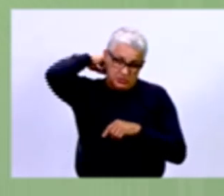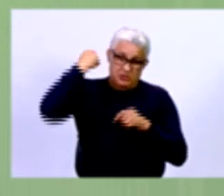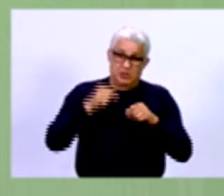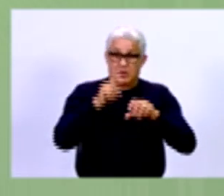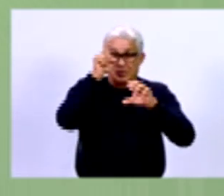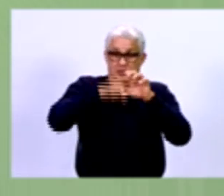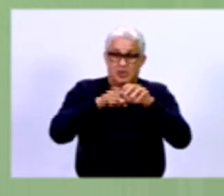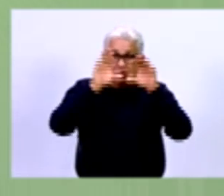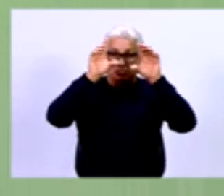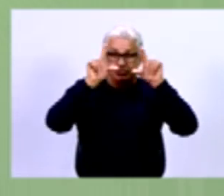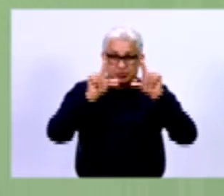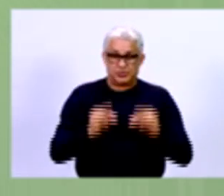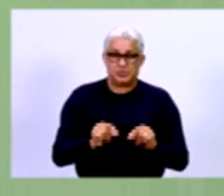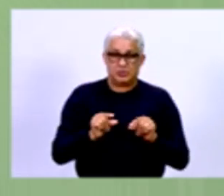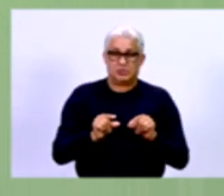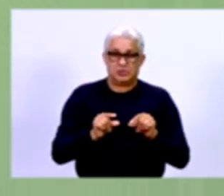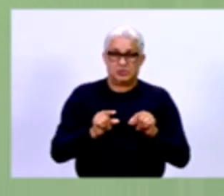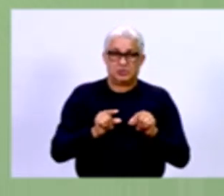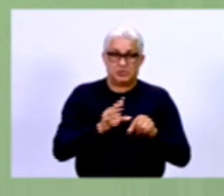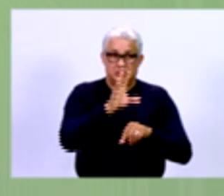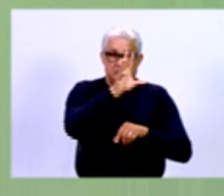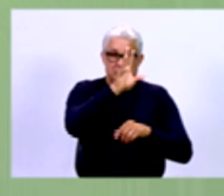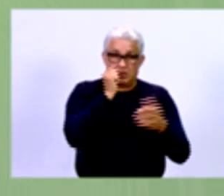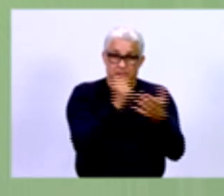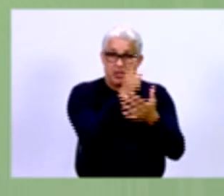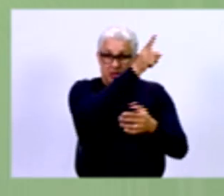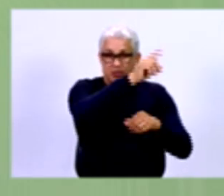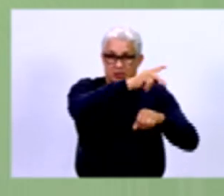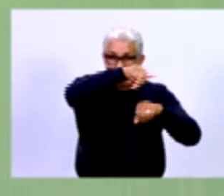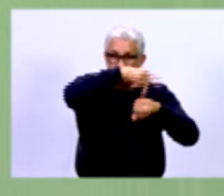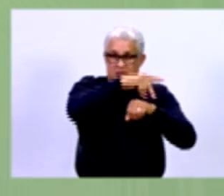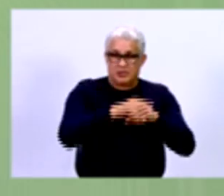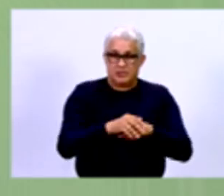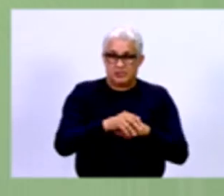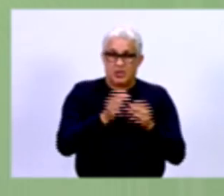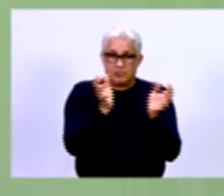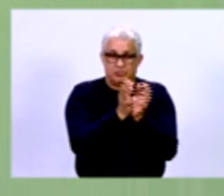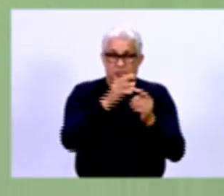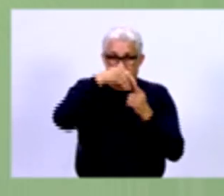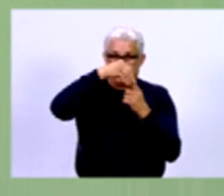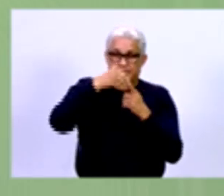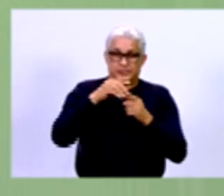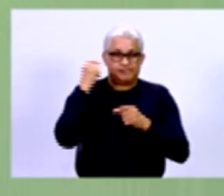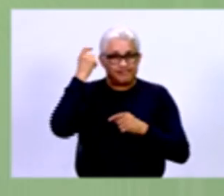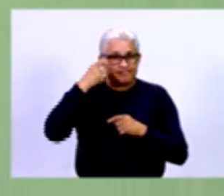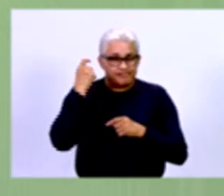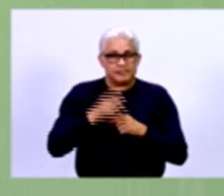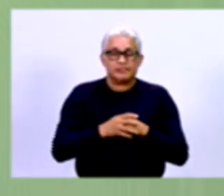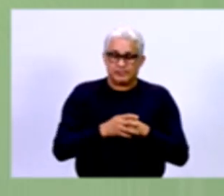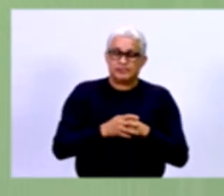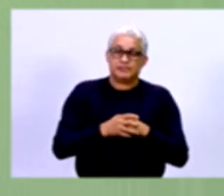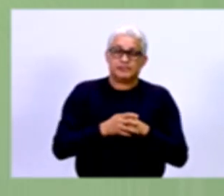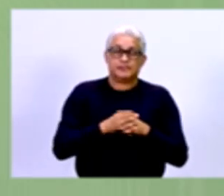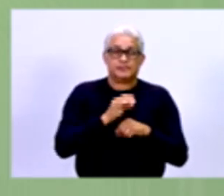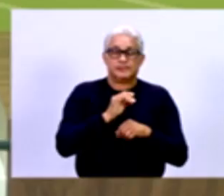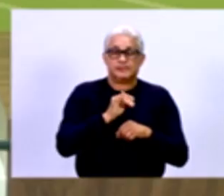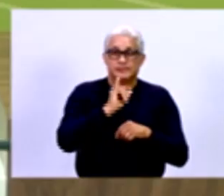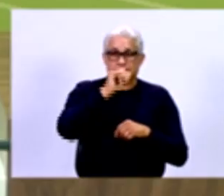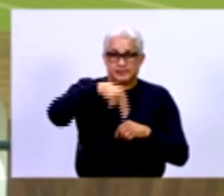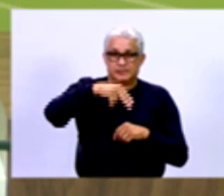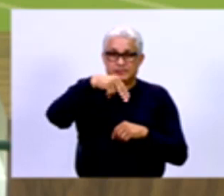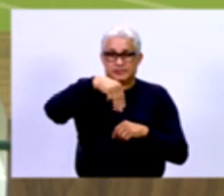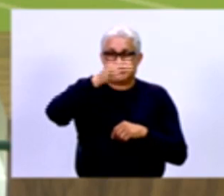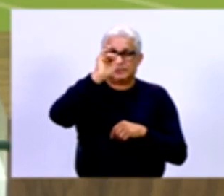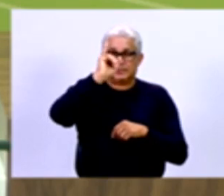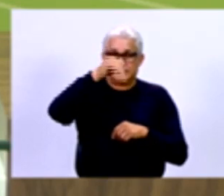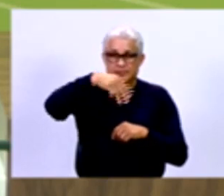dívidas contraídas no exterior. Desse grupo, o principal deles, o que a gente mais se preocupa, são os importadores de mercadoria. Nós consumimos